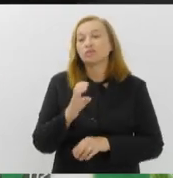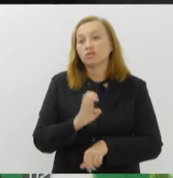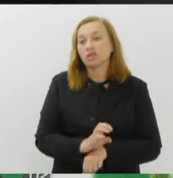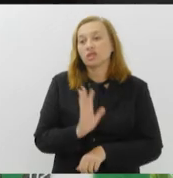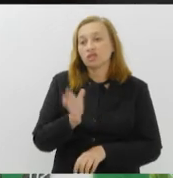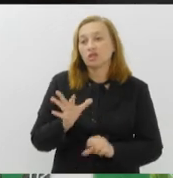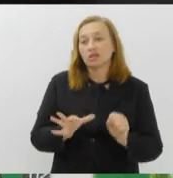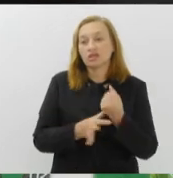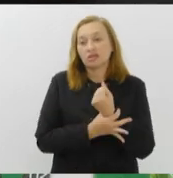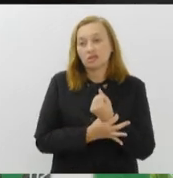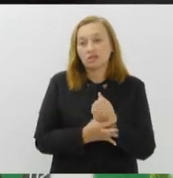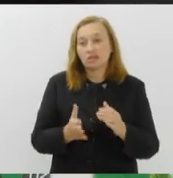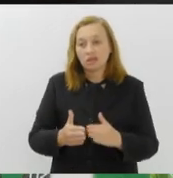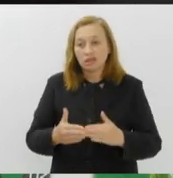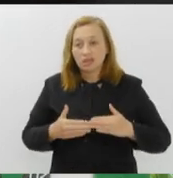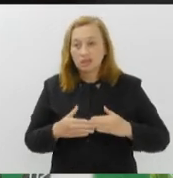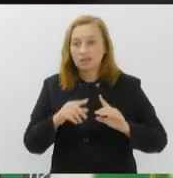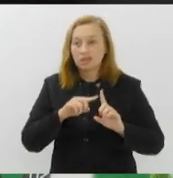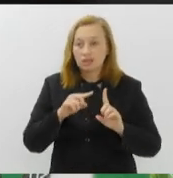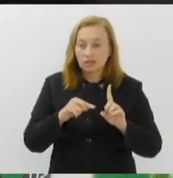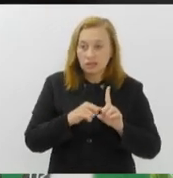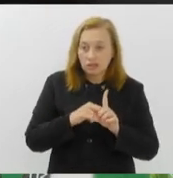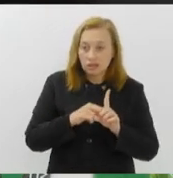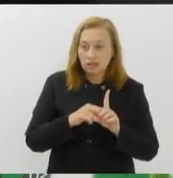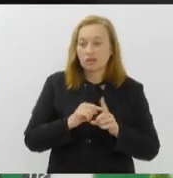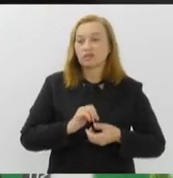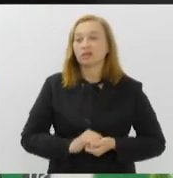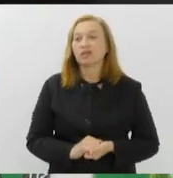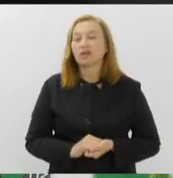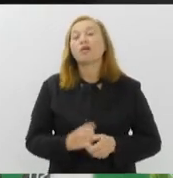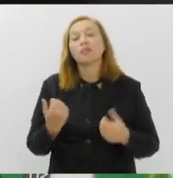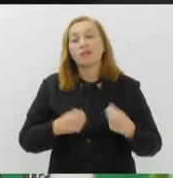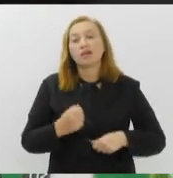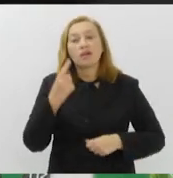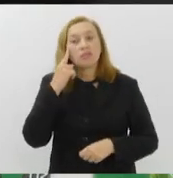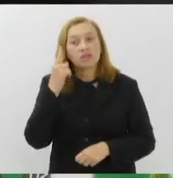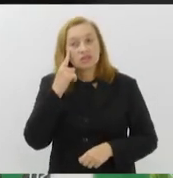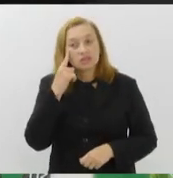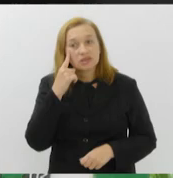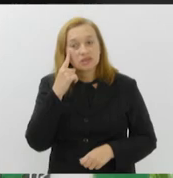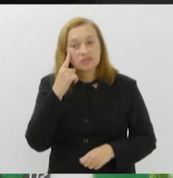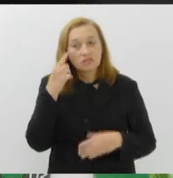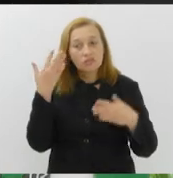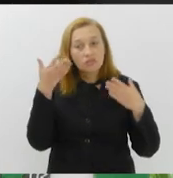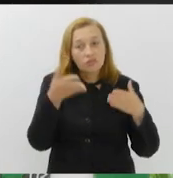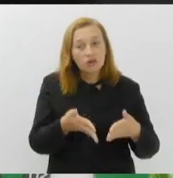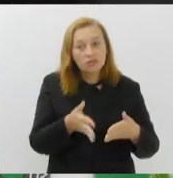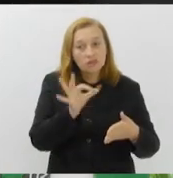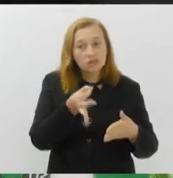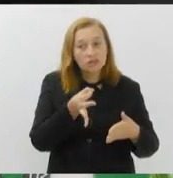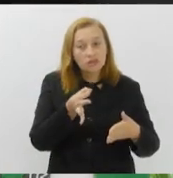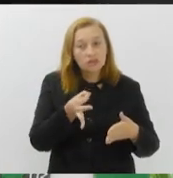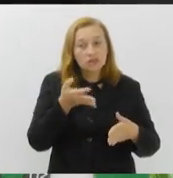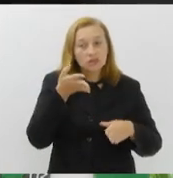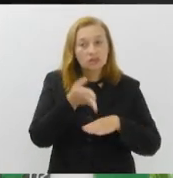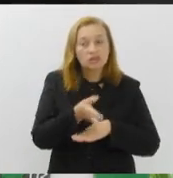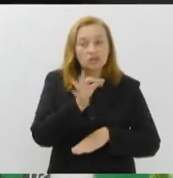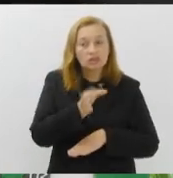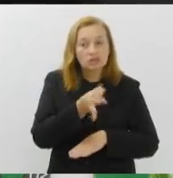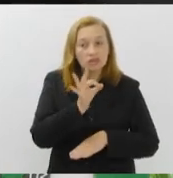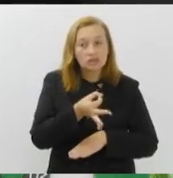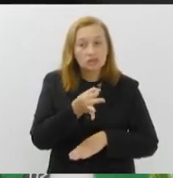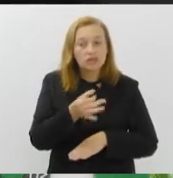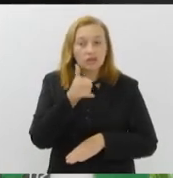a licença maternidade. Então, a gente precisa pensar em algo específico para que chegue exatamente